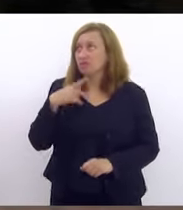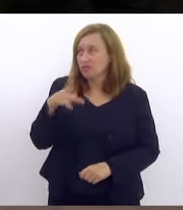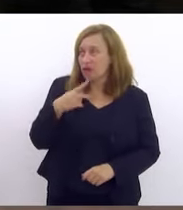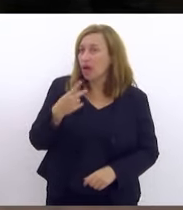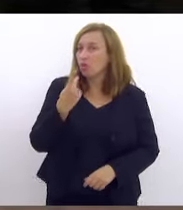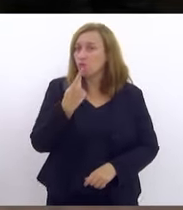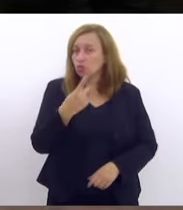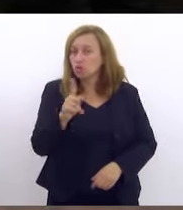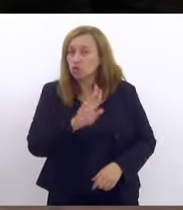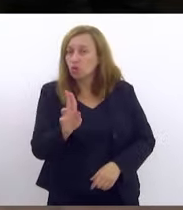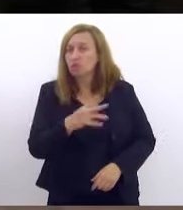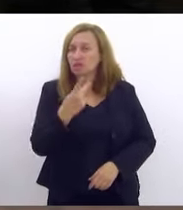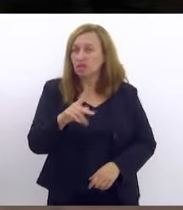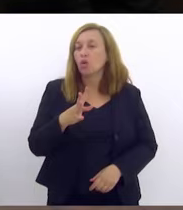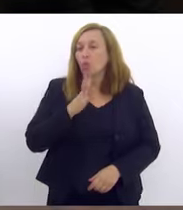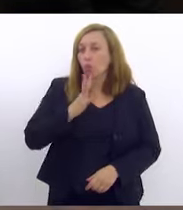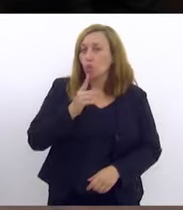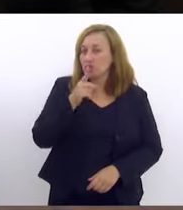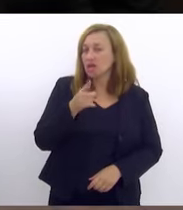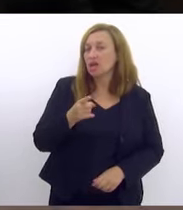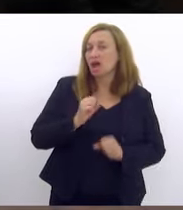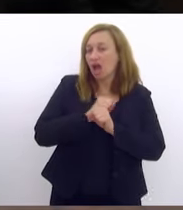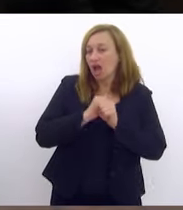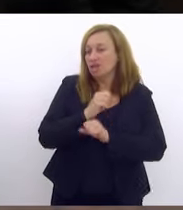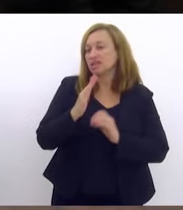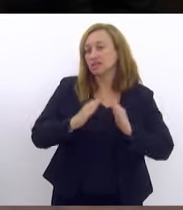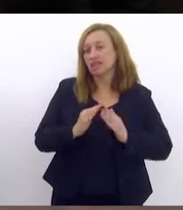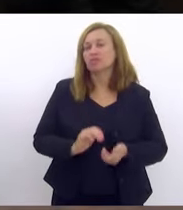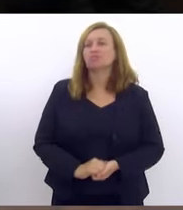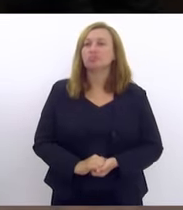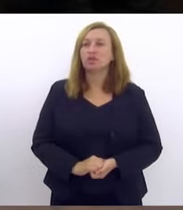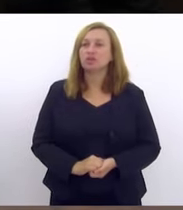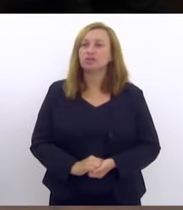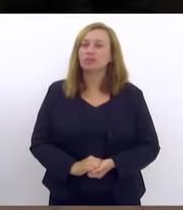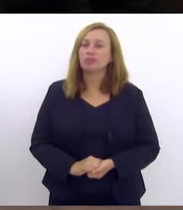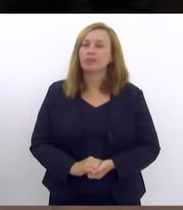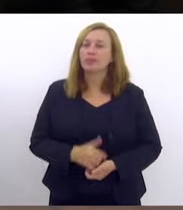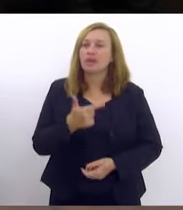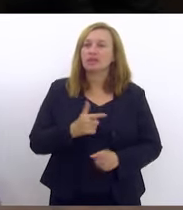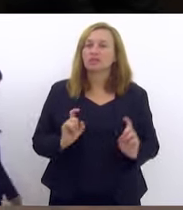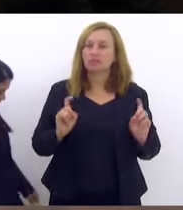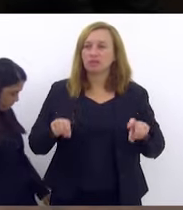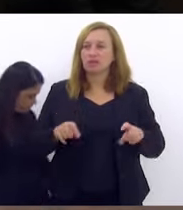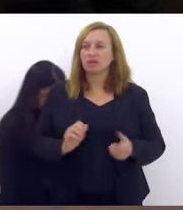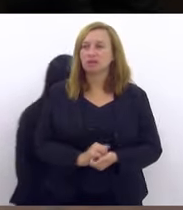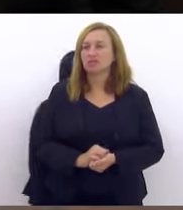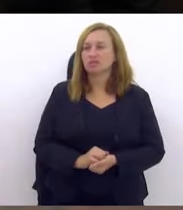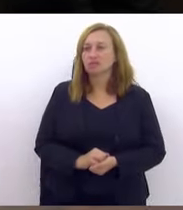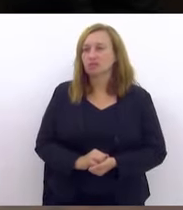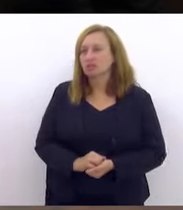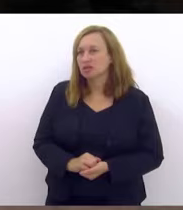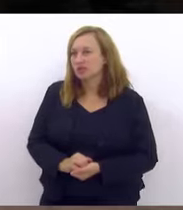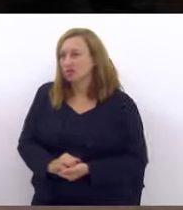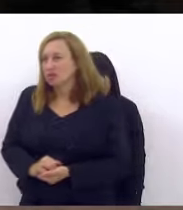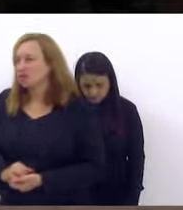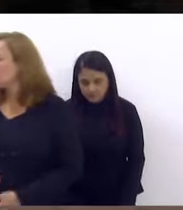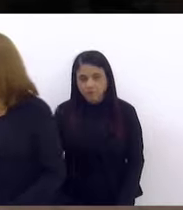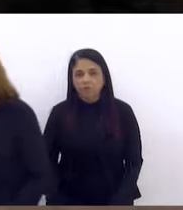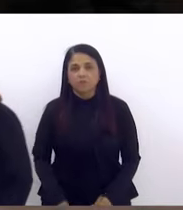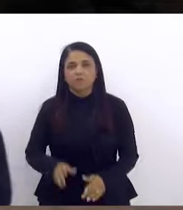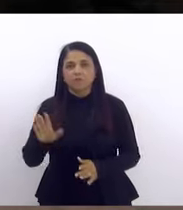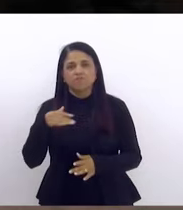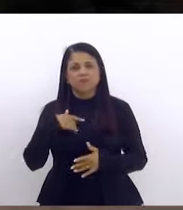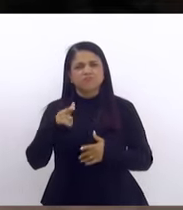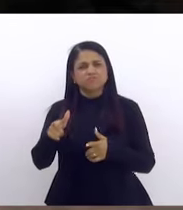o nome dele, porque conheço ele há bastante tempo aqui nessa casa, está no segundo mandato, de dizer que é uma questão muito pequena por